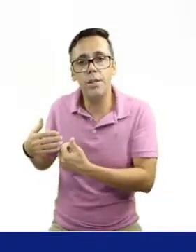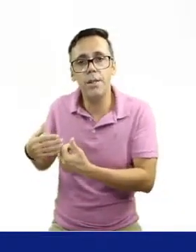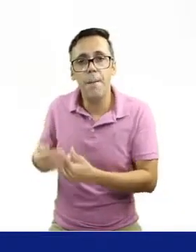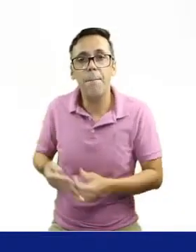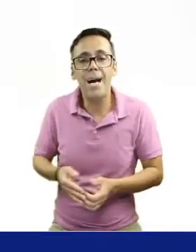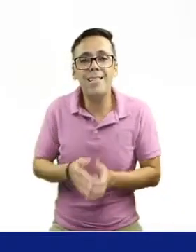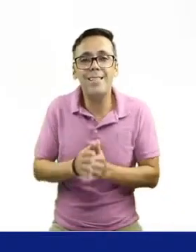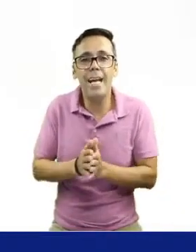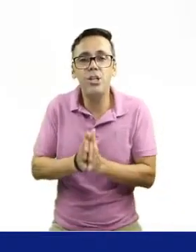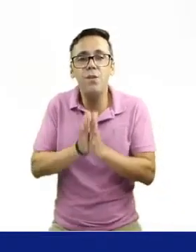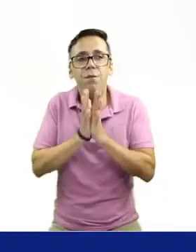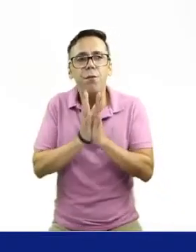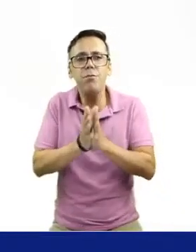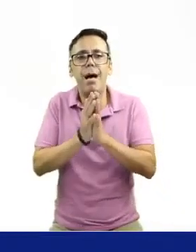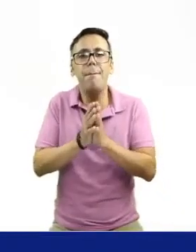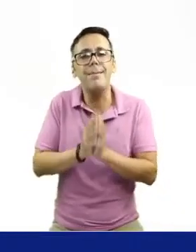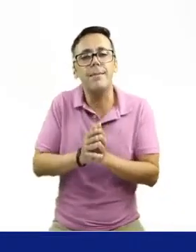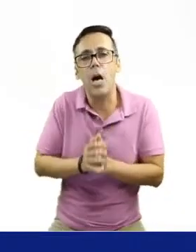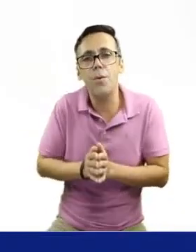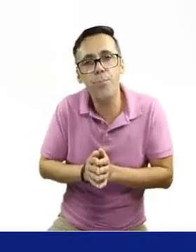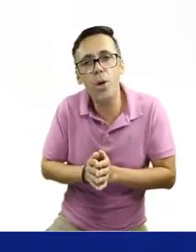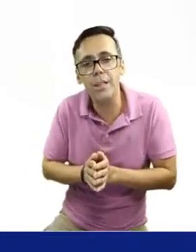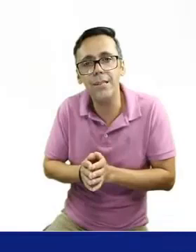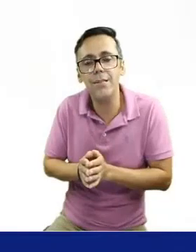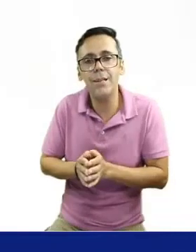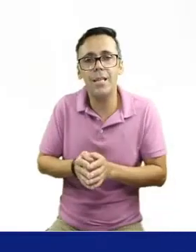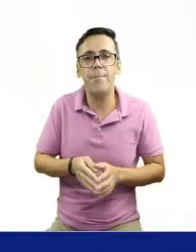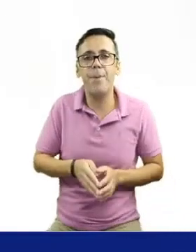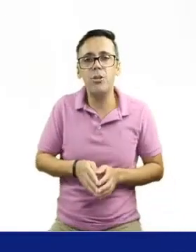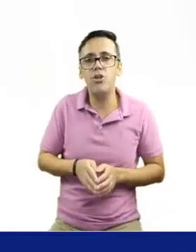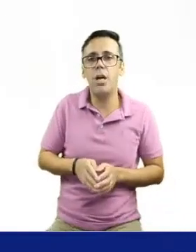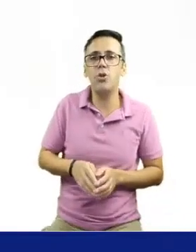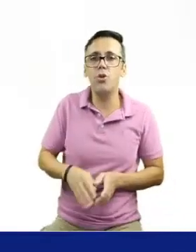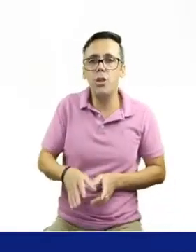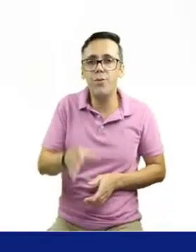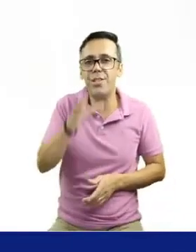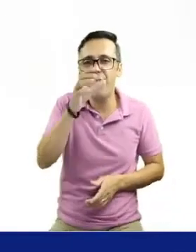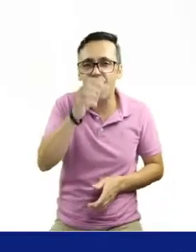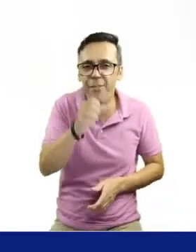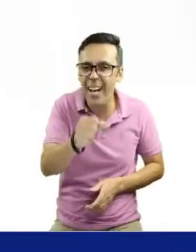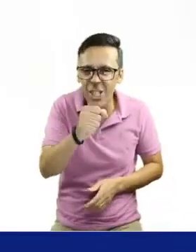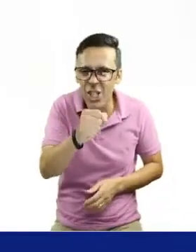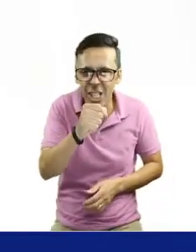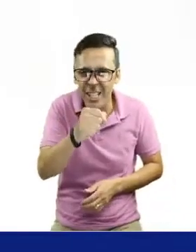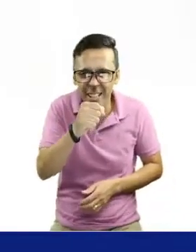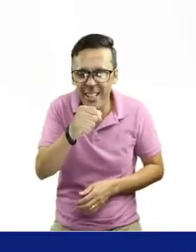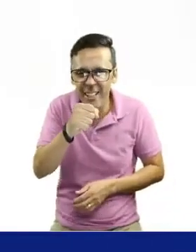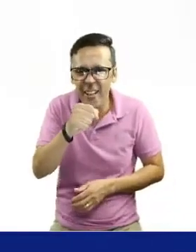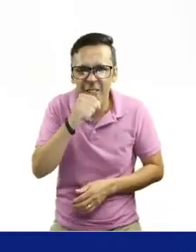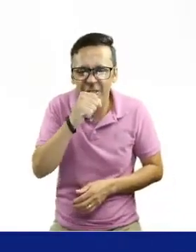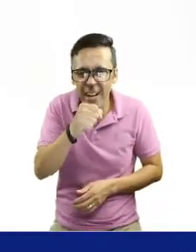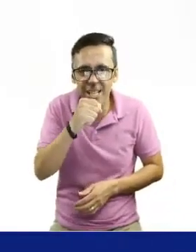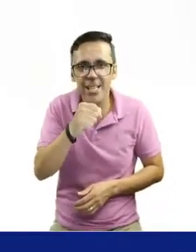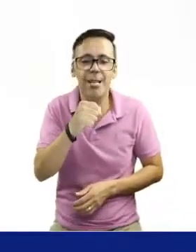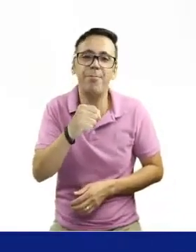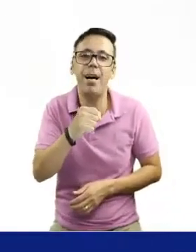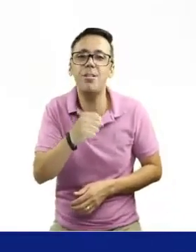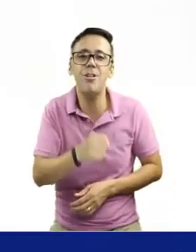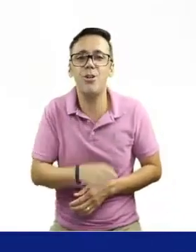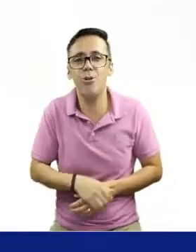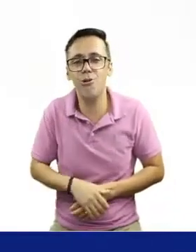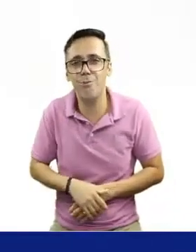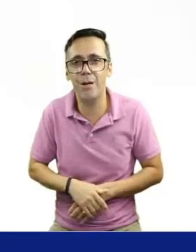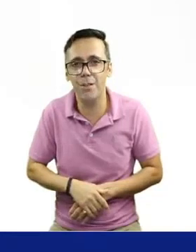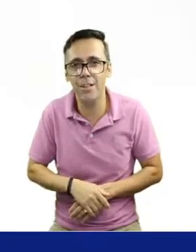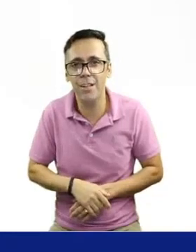legais em todas mais é de fundamental importância que a parte de Radiologia você fértil mexe